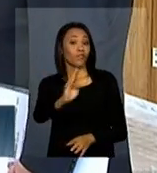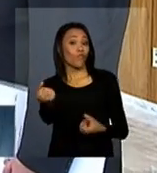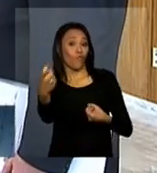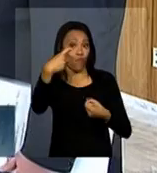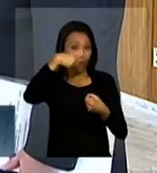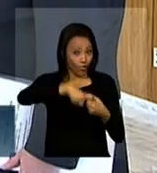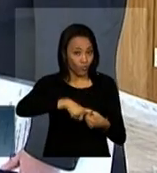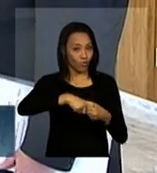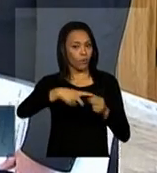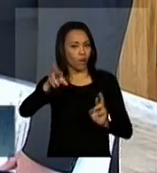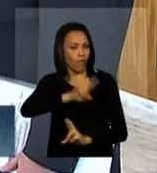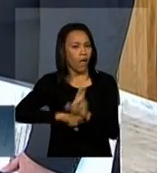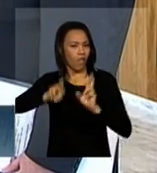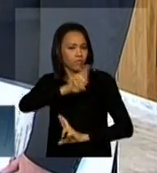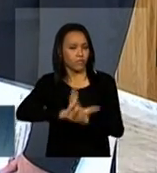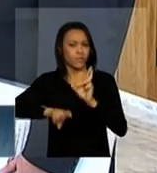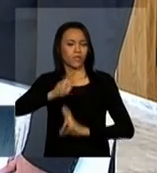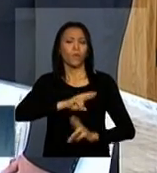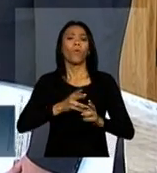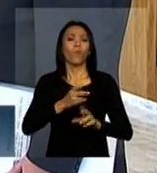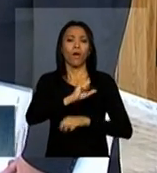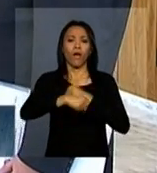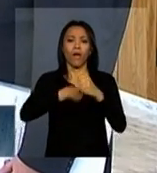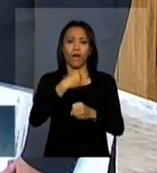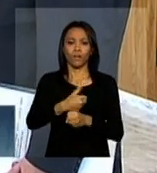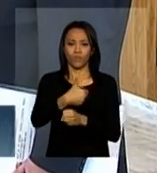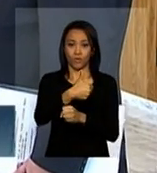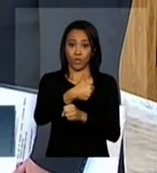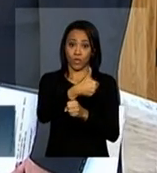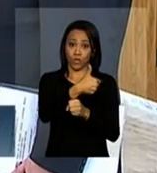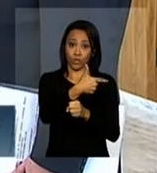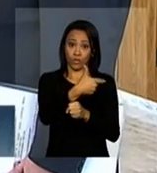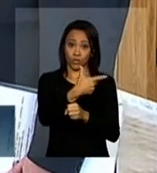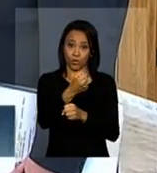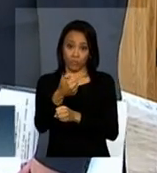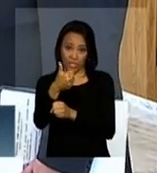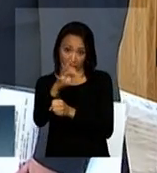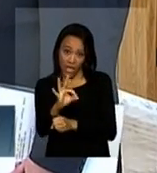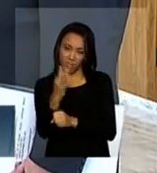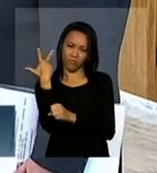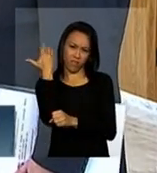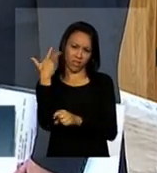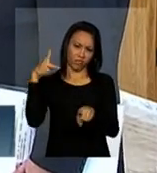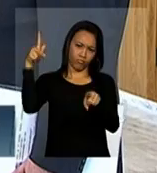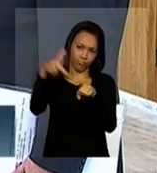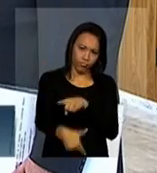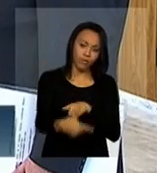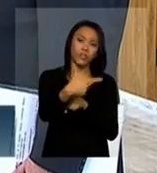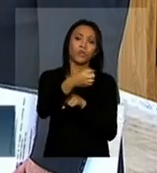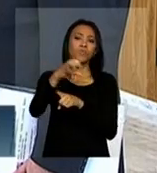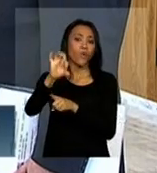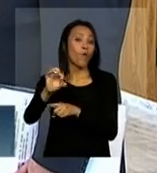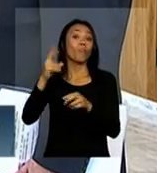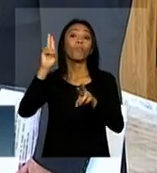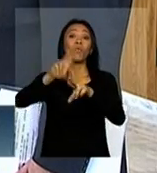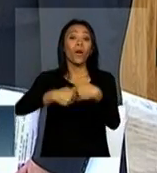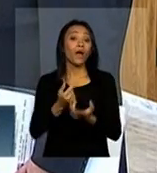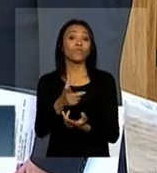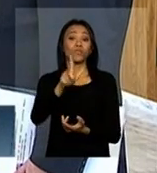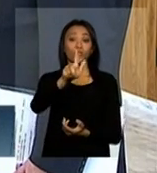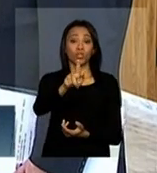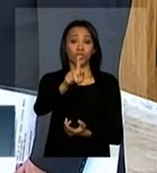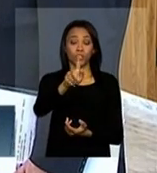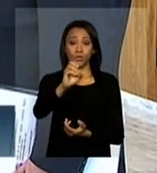com Honduras em 2010. Elas tinham sido rompidas em 2009 após um golpe militar